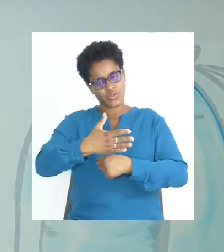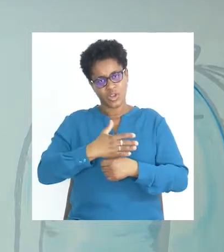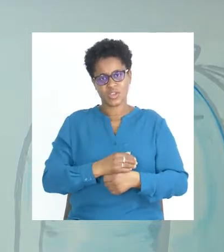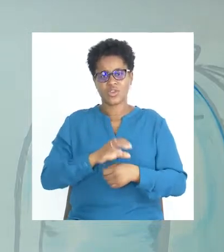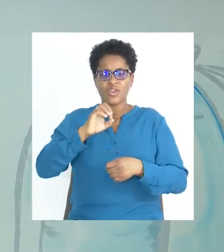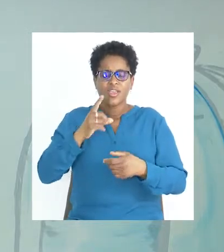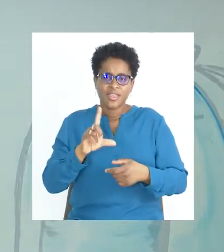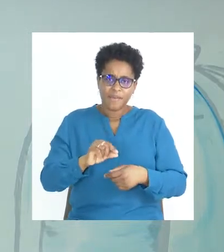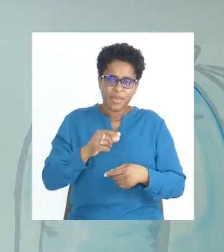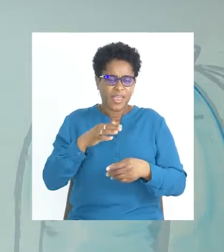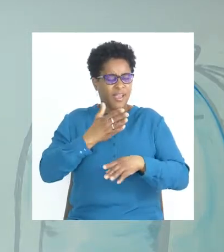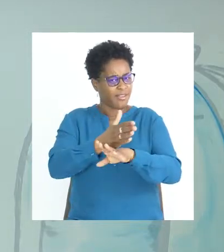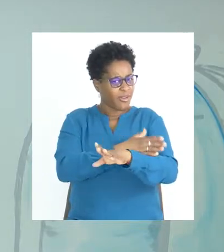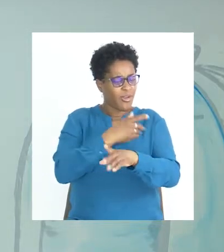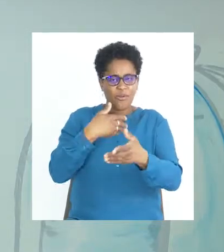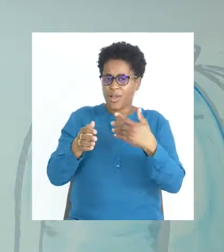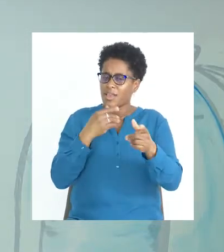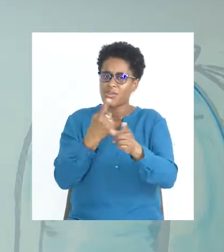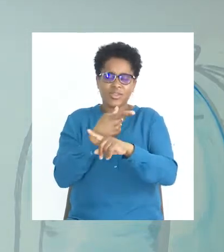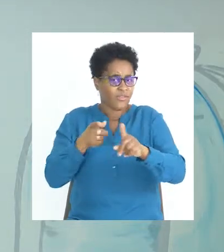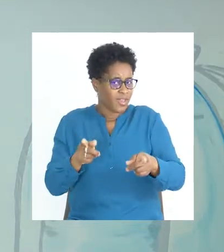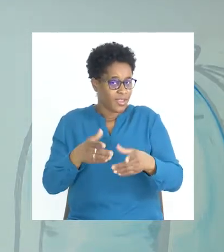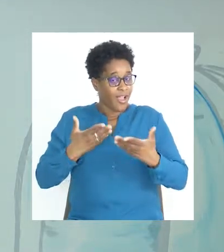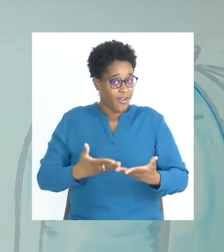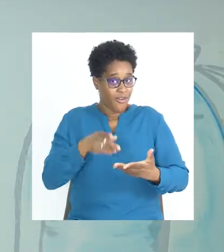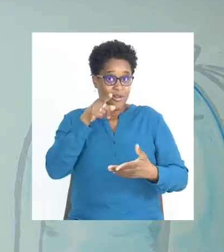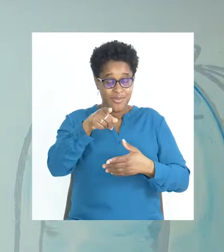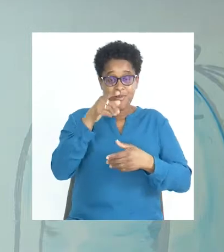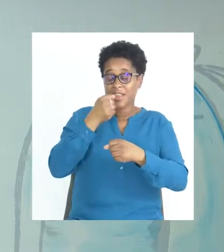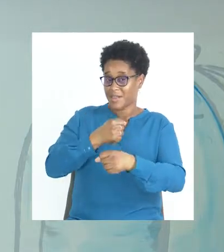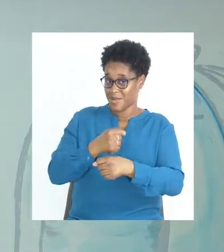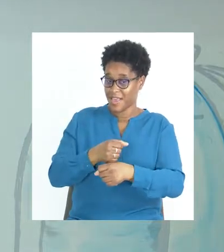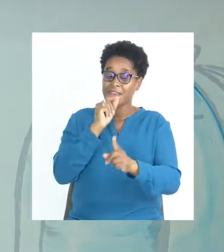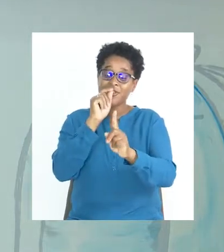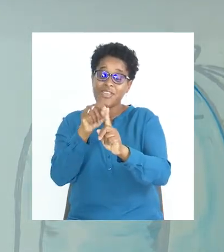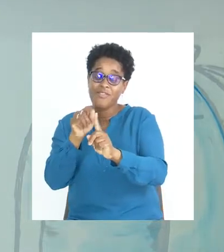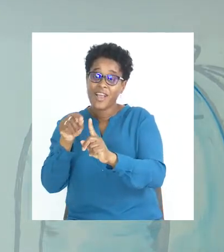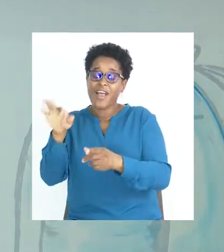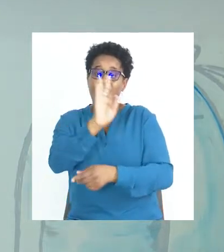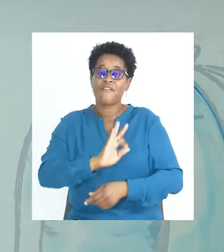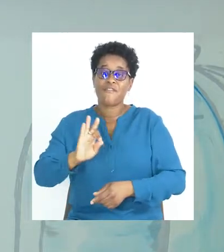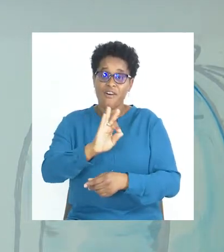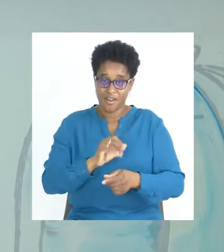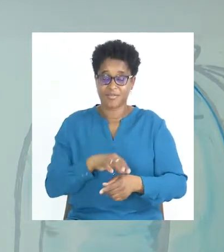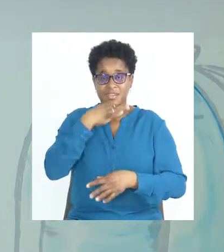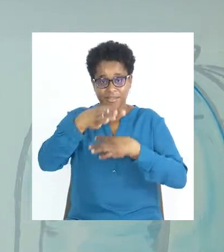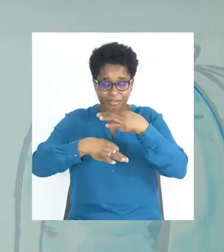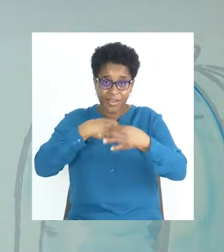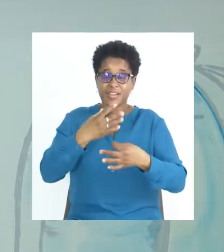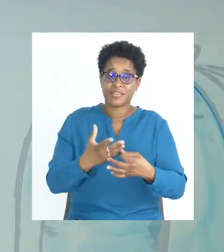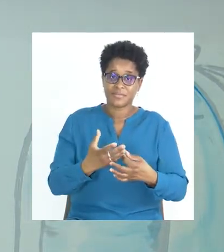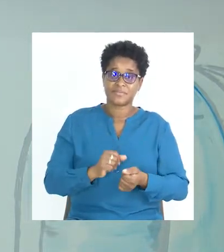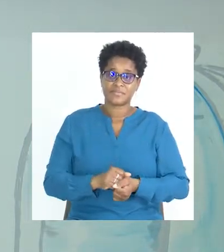anteriormente houve qualquer coisa de diferenciação. Por isso, vais agora trabalhar e identificar as formas de